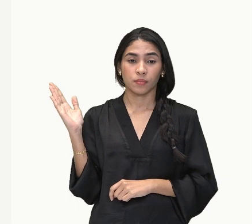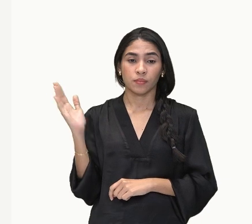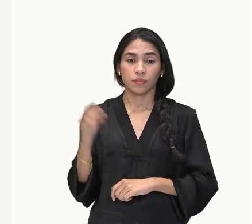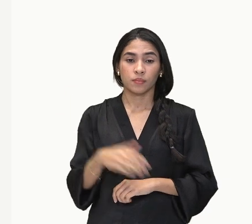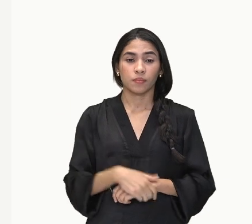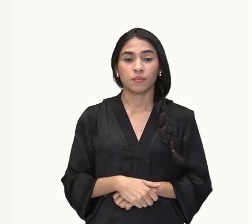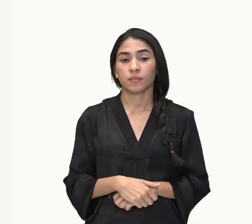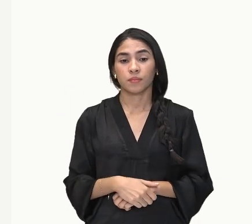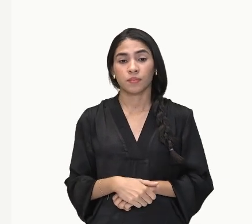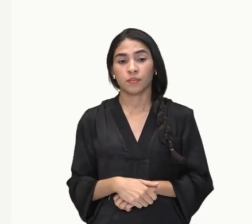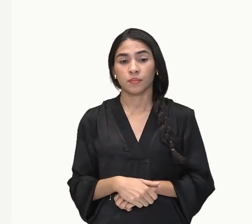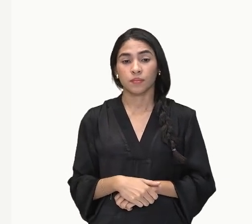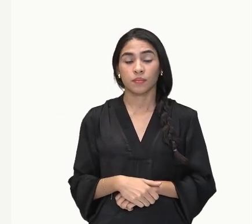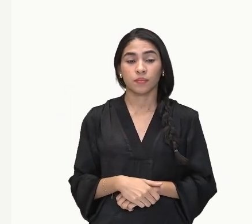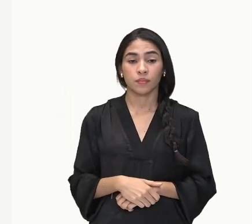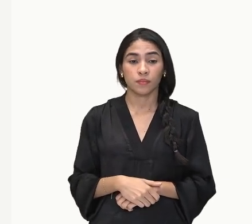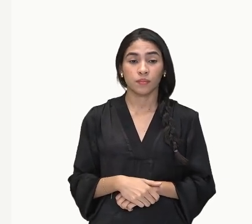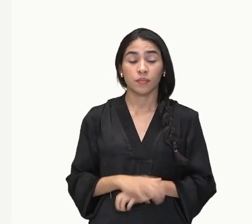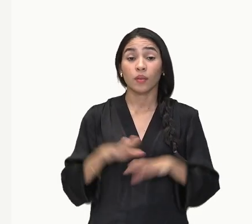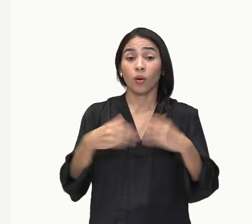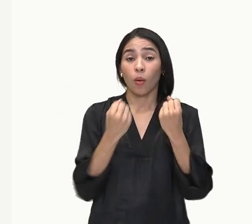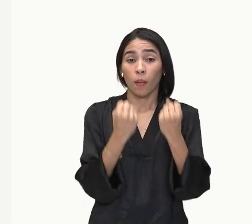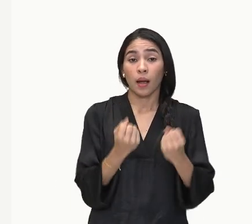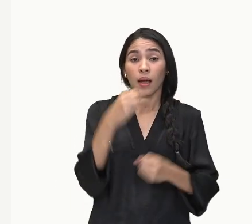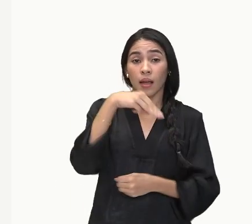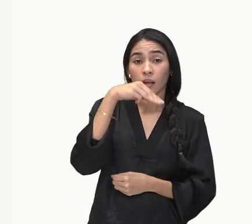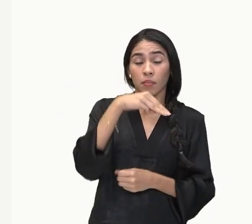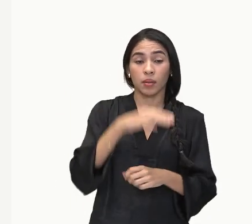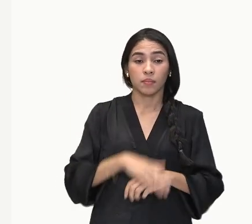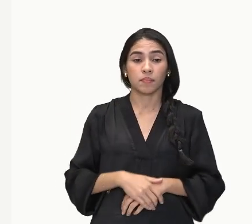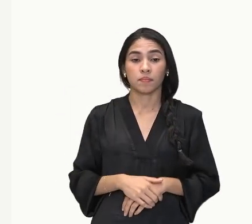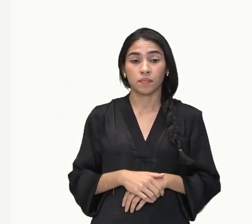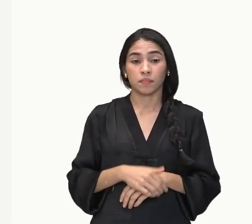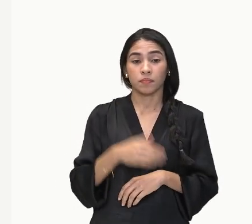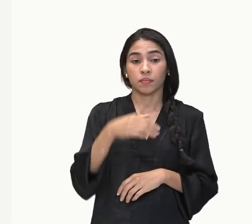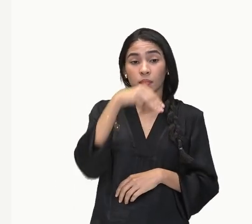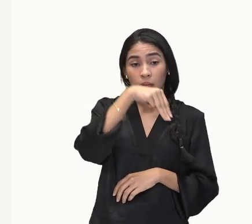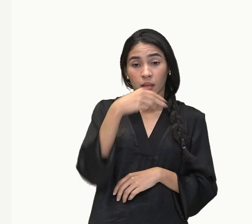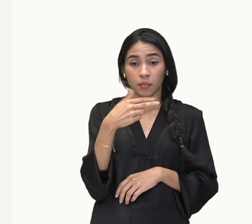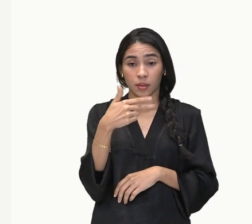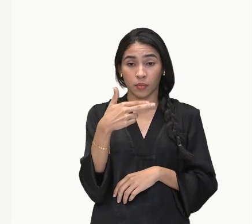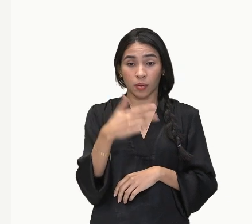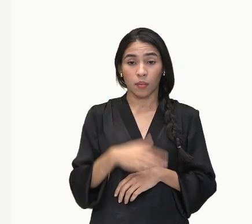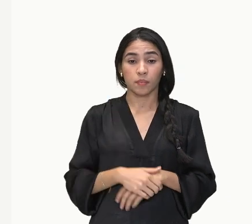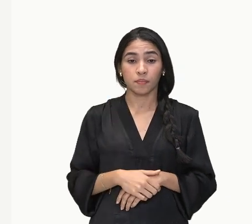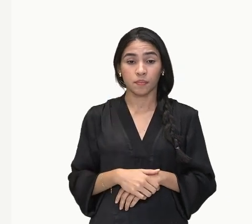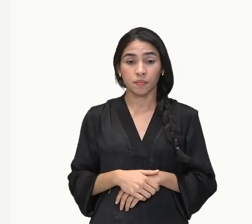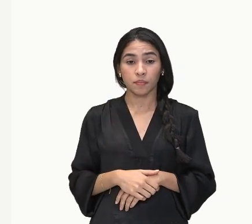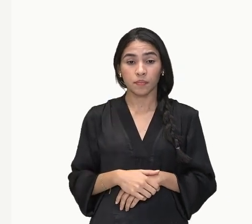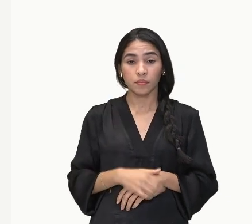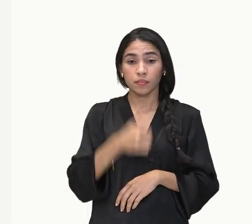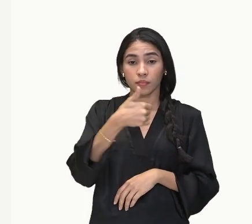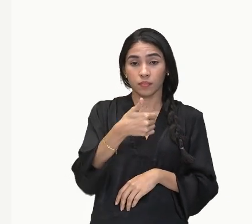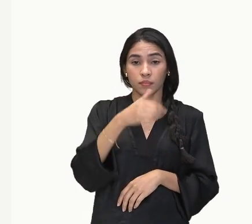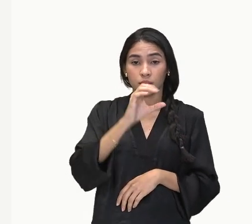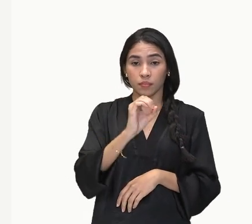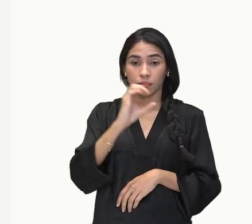2. Né? Então, qual é a massa? A massa a gente observa aí na nossa questão,